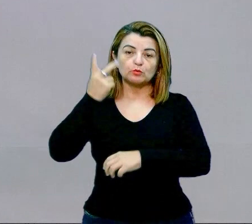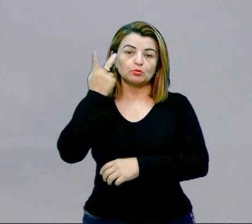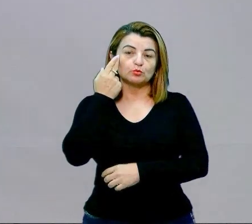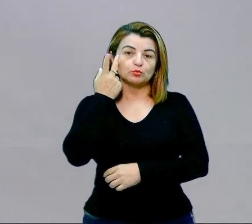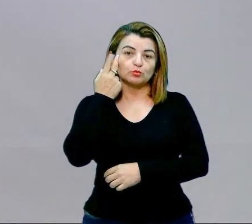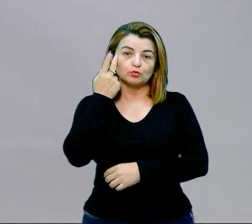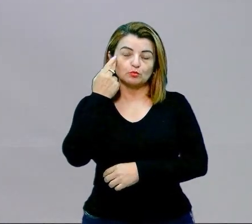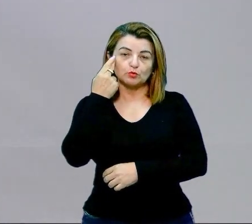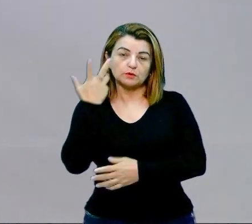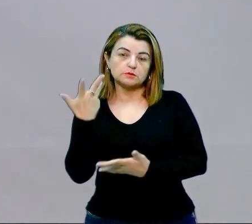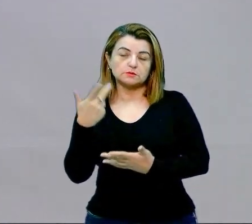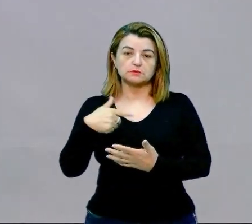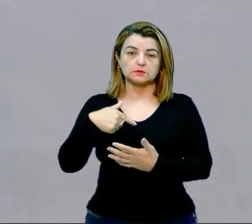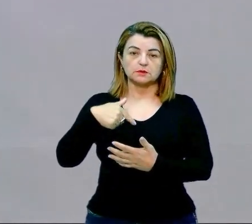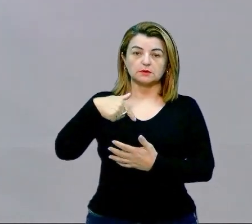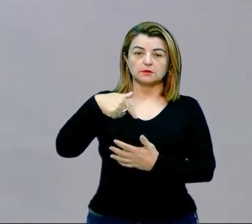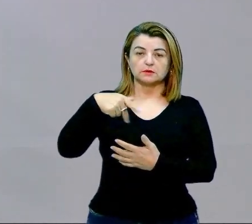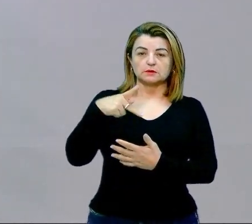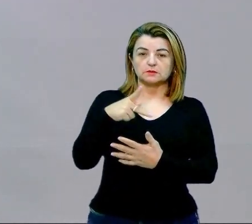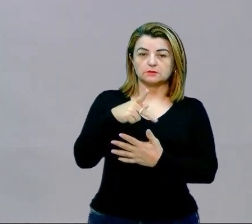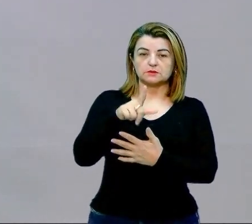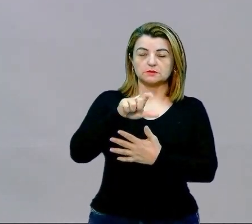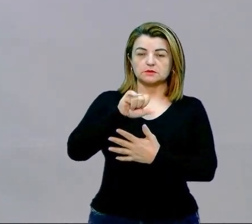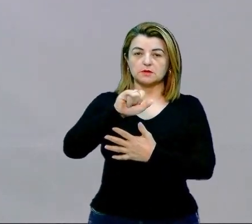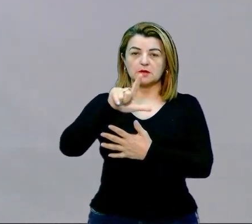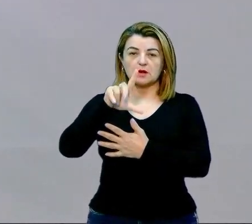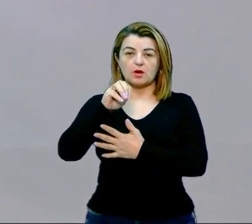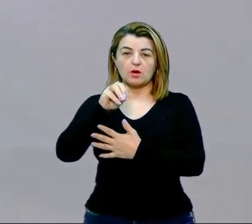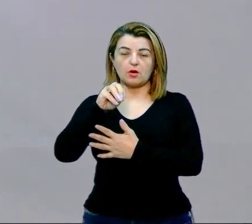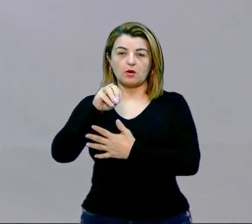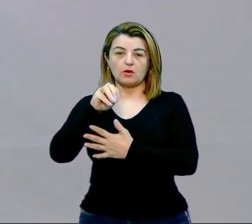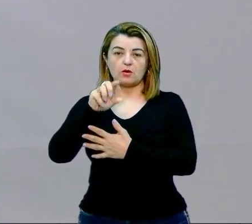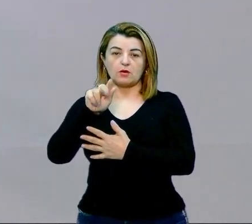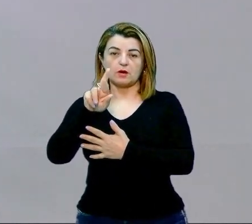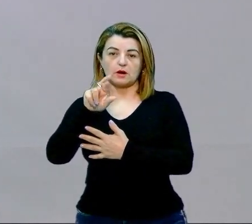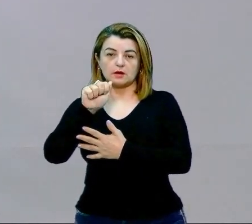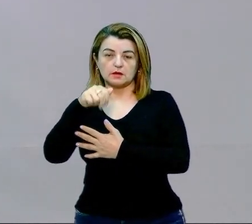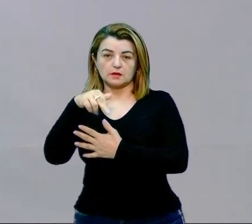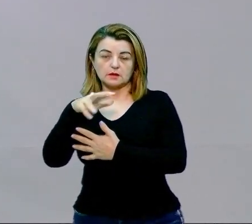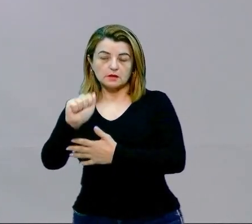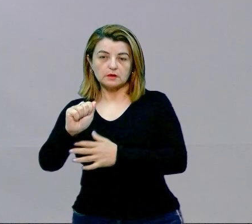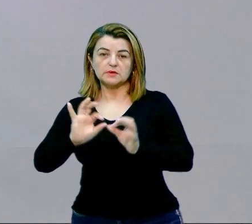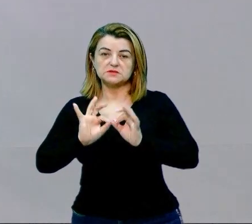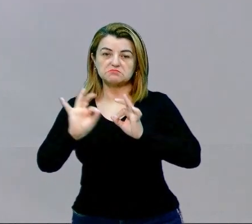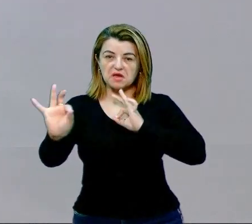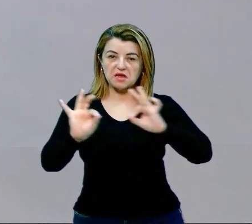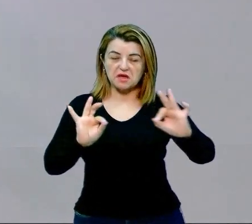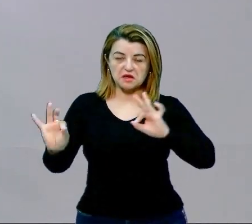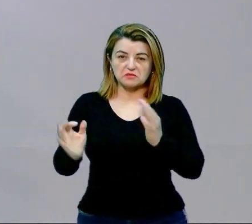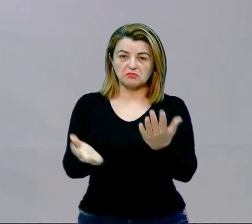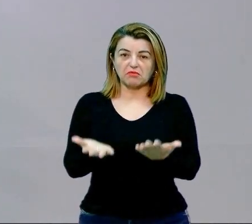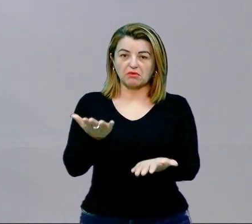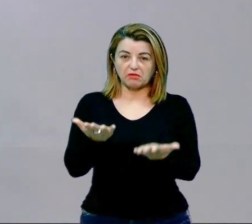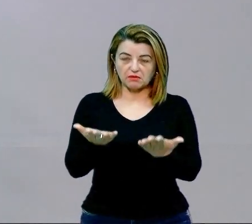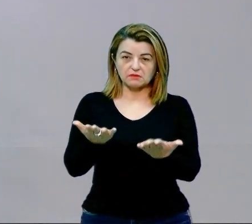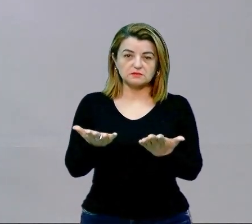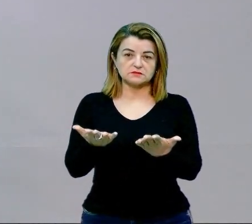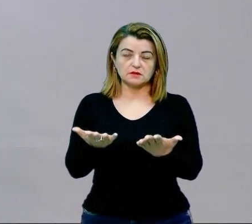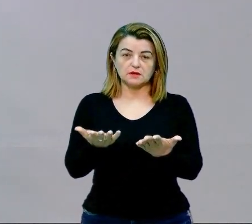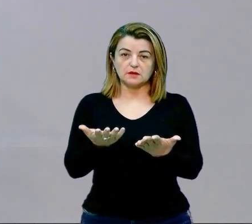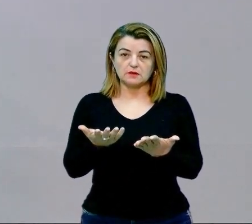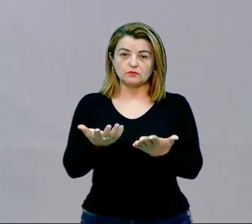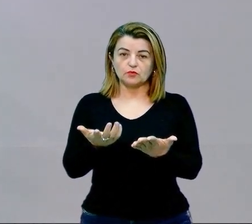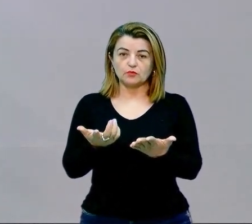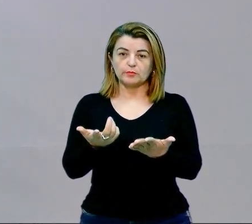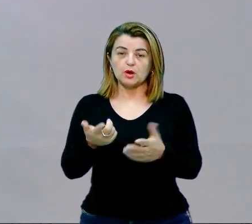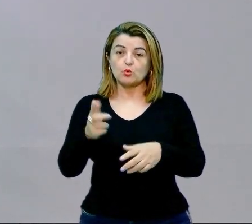normal, em quilogramas, tá? Quilo, metro, essas coisas, quando for para trabalhar normal, não tem problema. Agora,